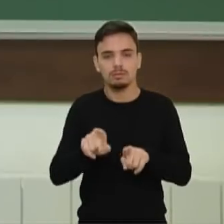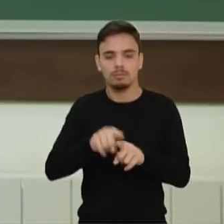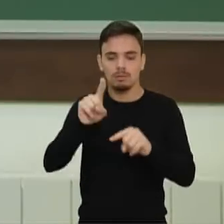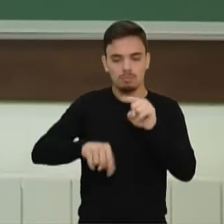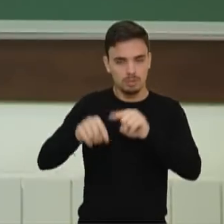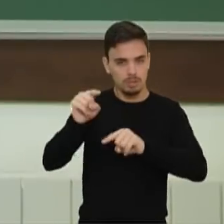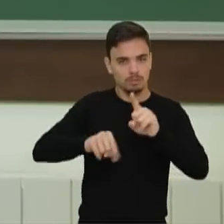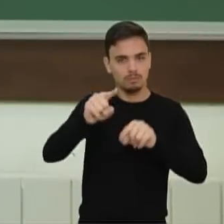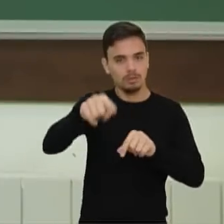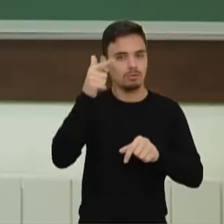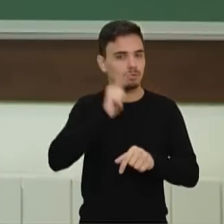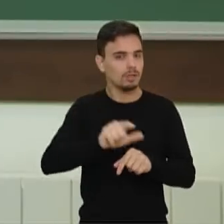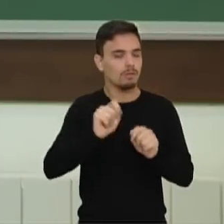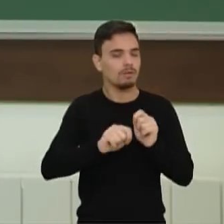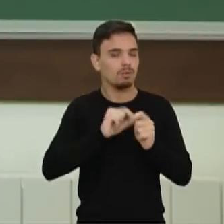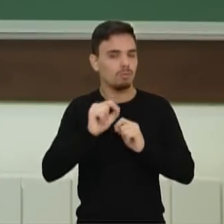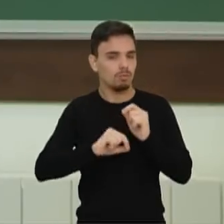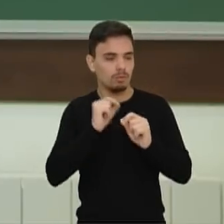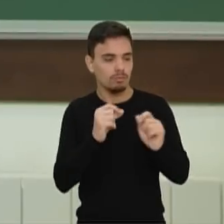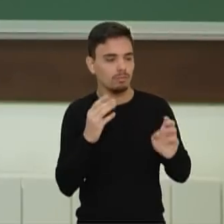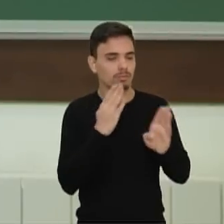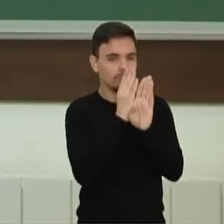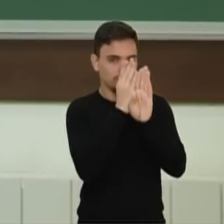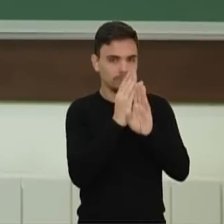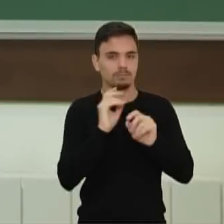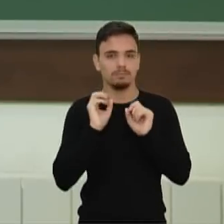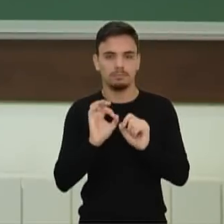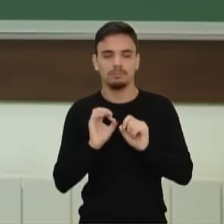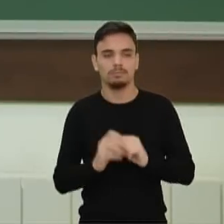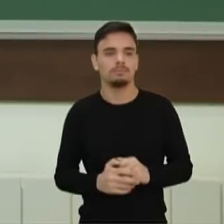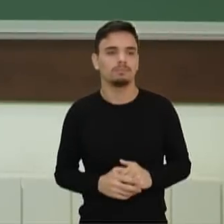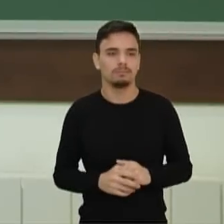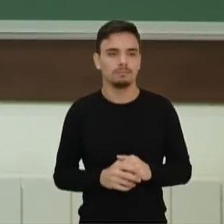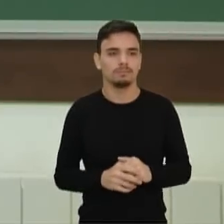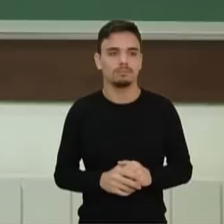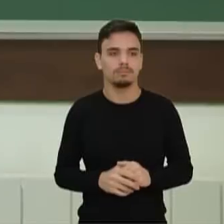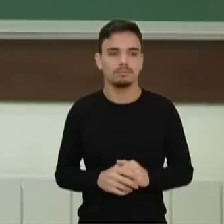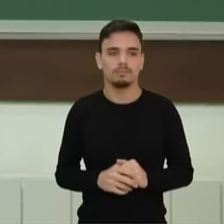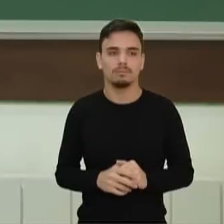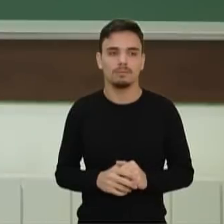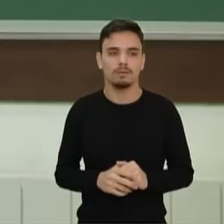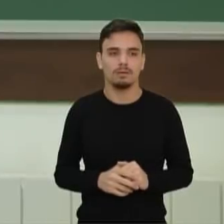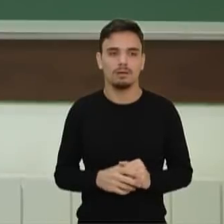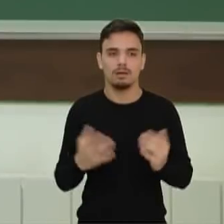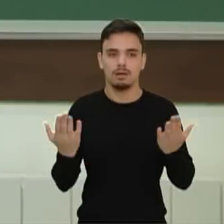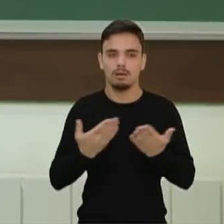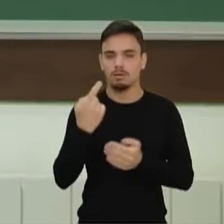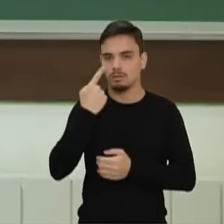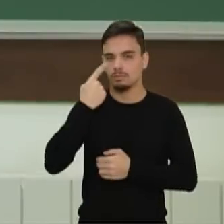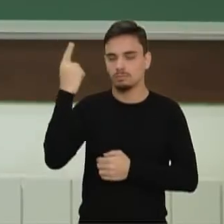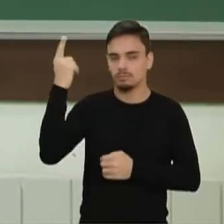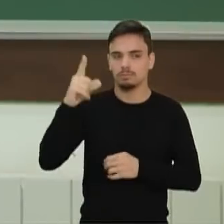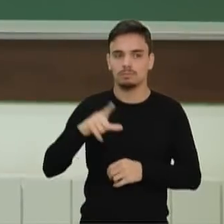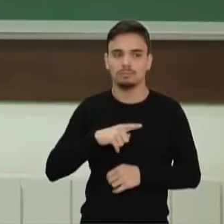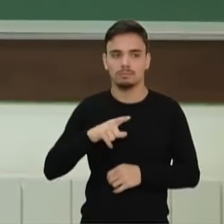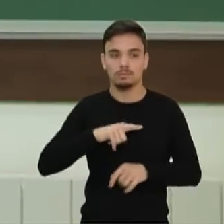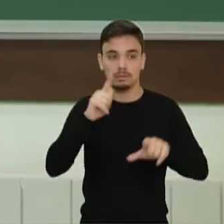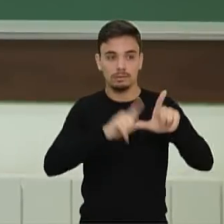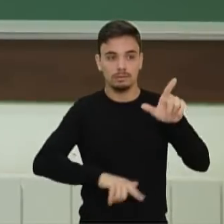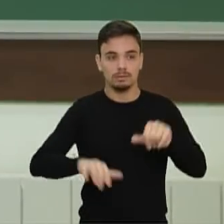objeto, vocês conseguem então localizar bonitinho. Perfeito? Então vamos lá. Temos